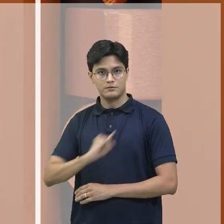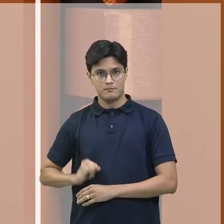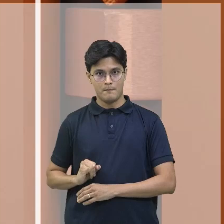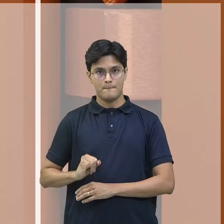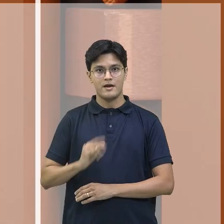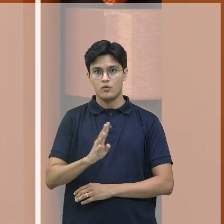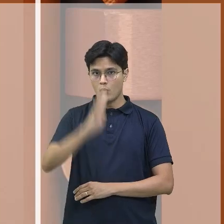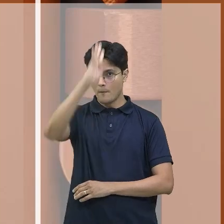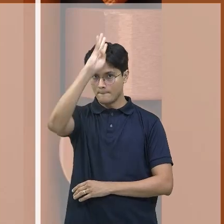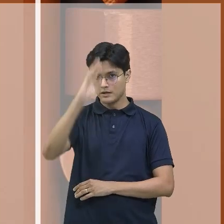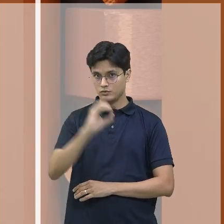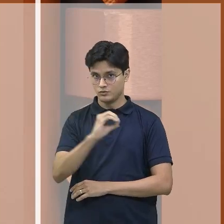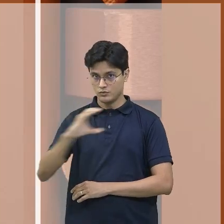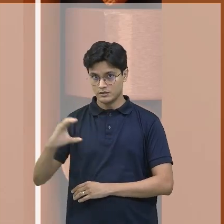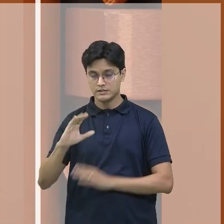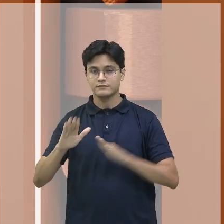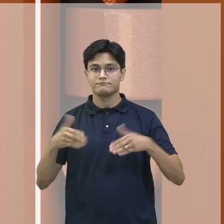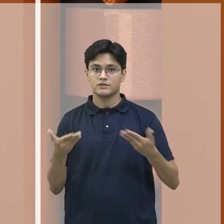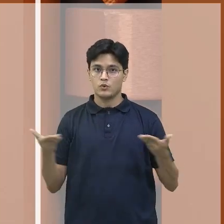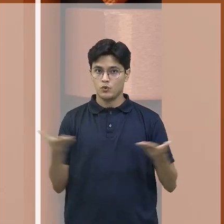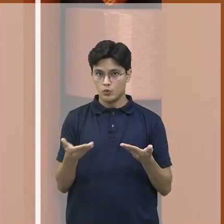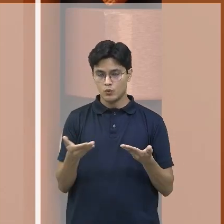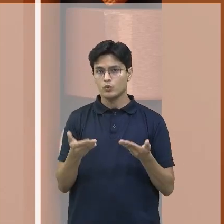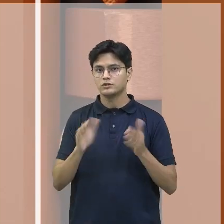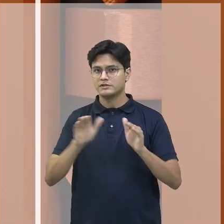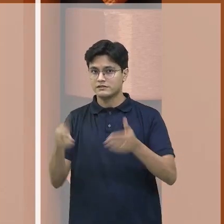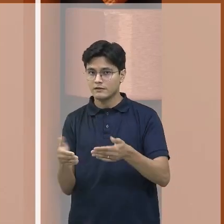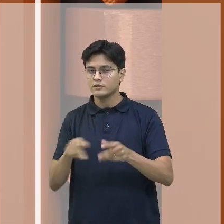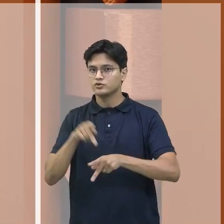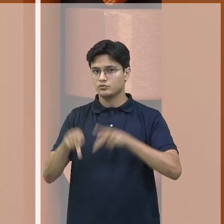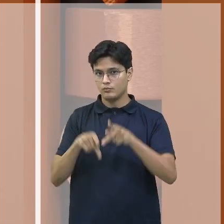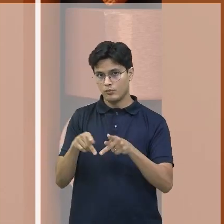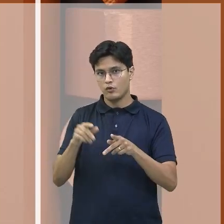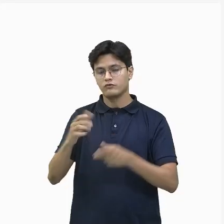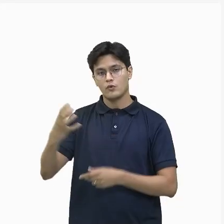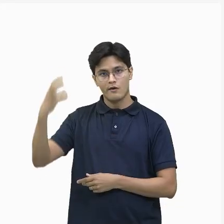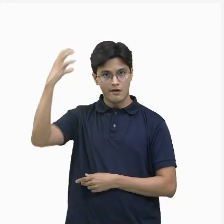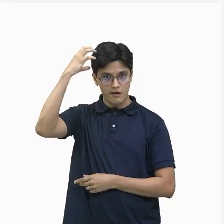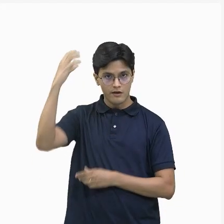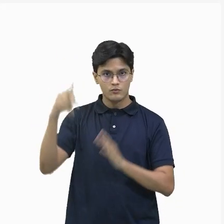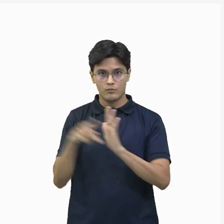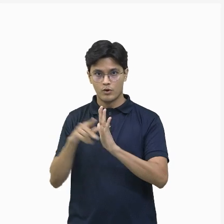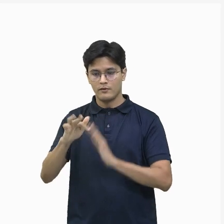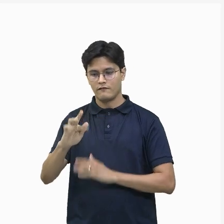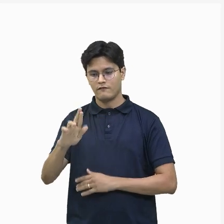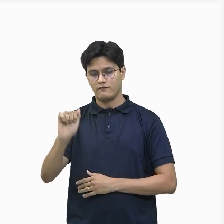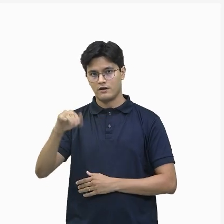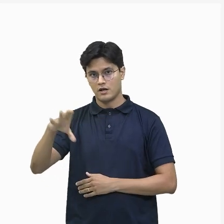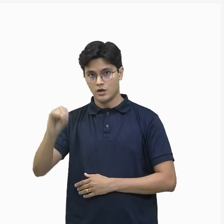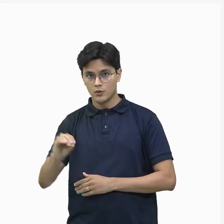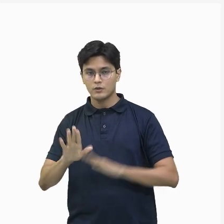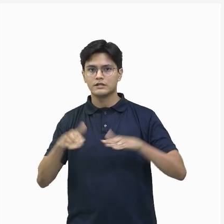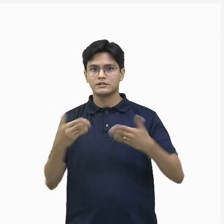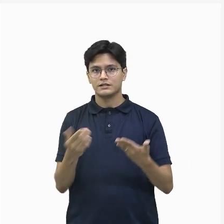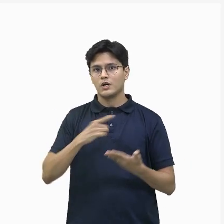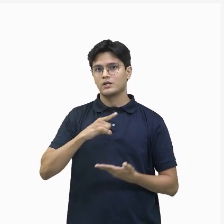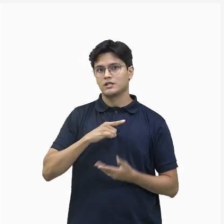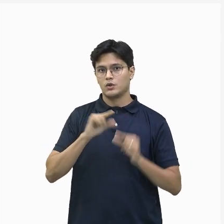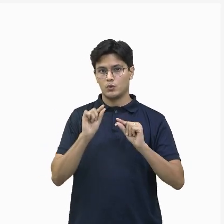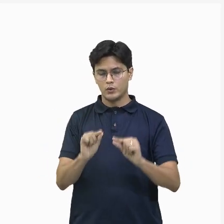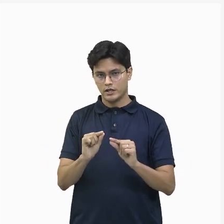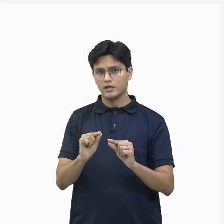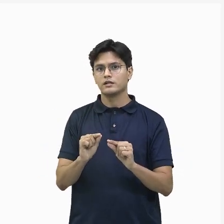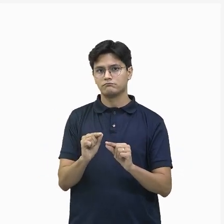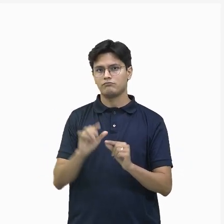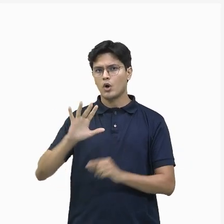vamos trabalhar aqui um pouco sobre o reino dos francos. Acompanhem comigo. Olha só, nós temos então aí os